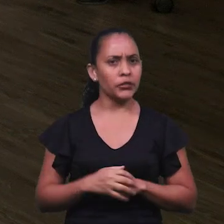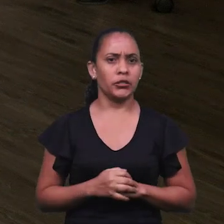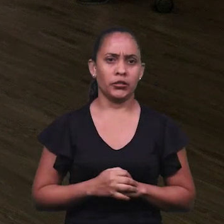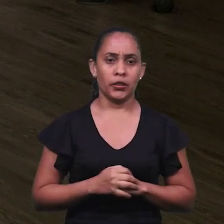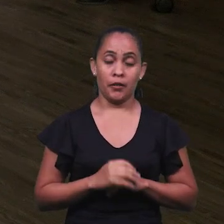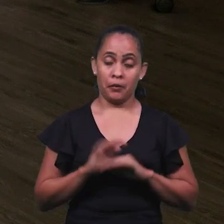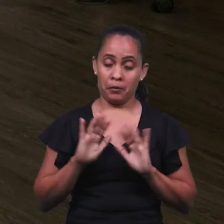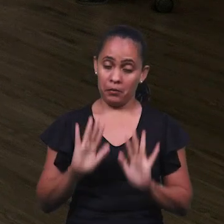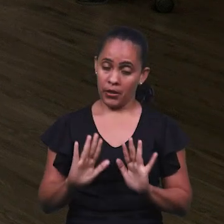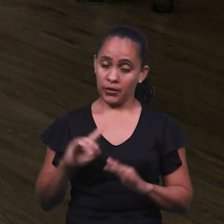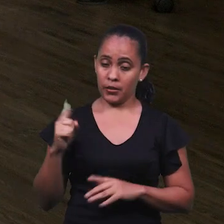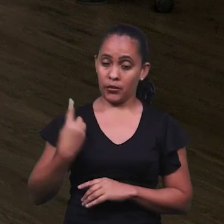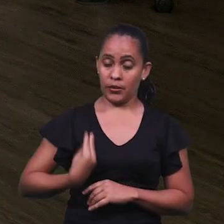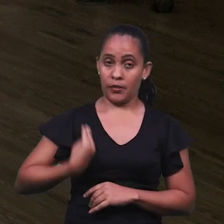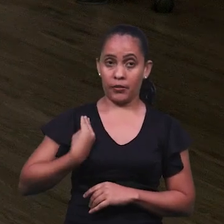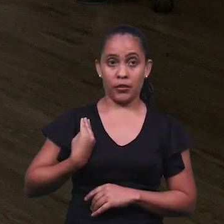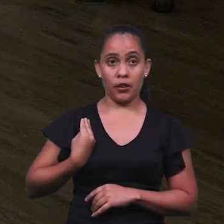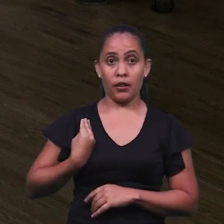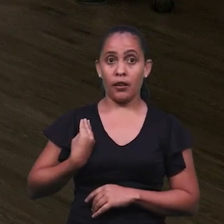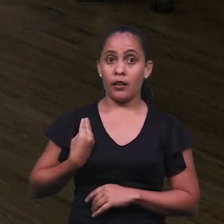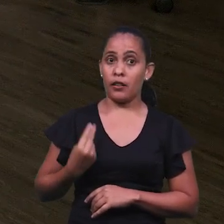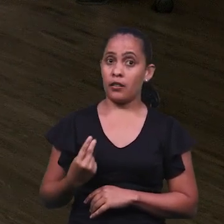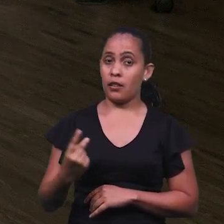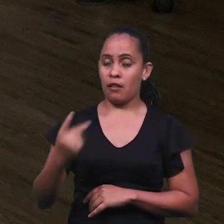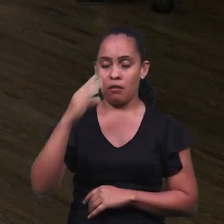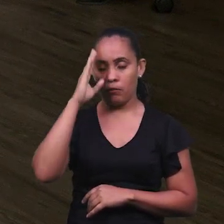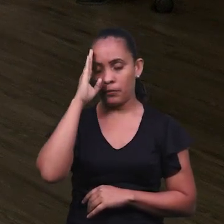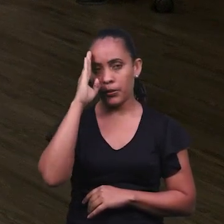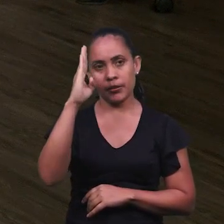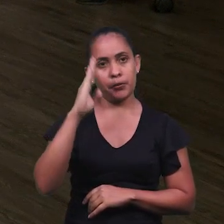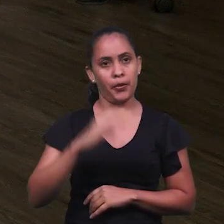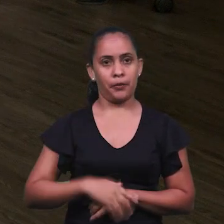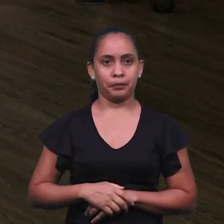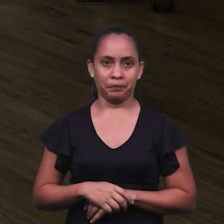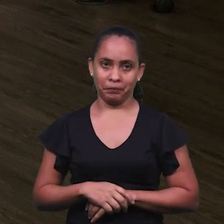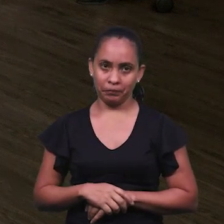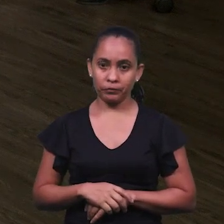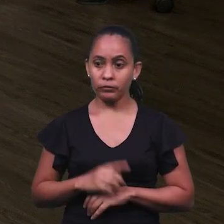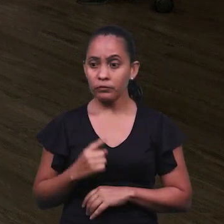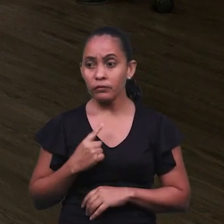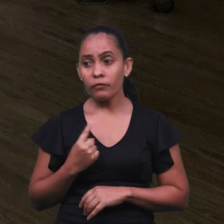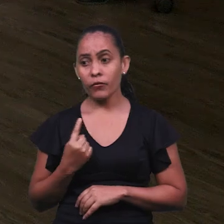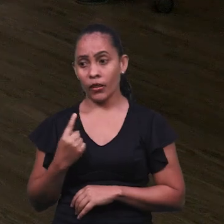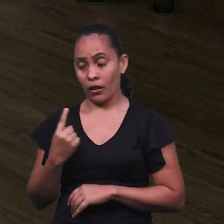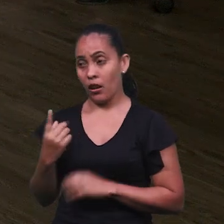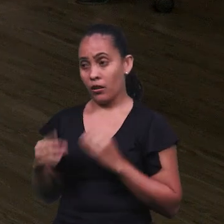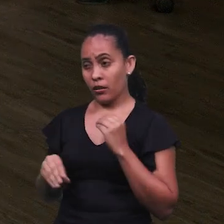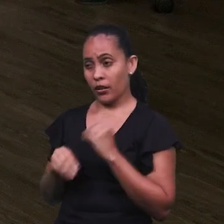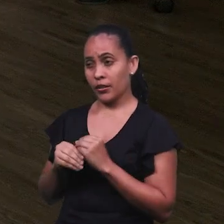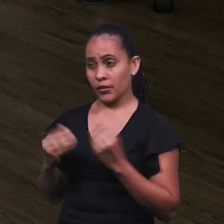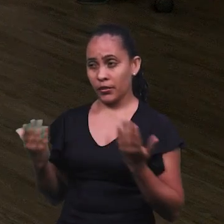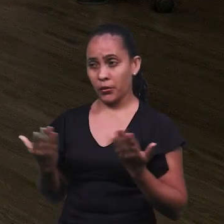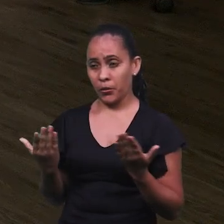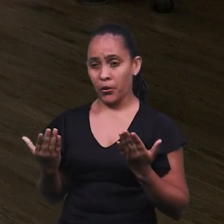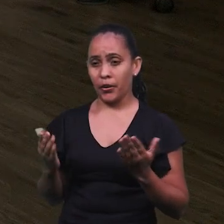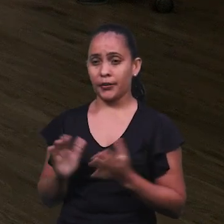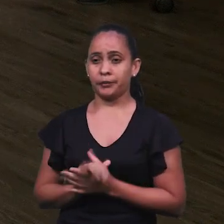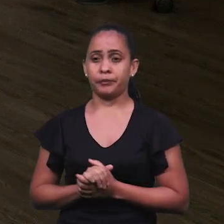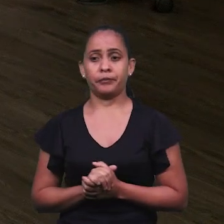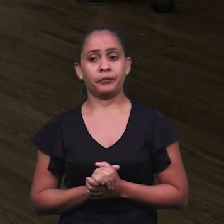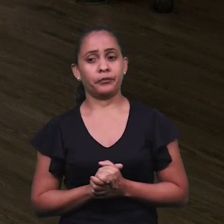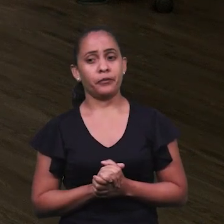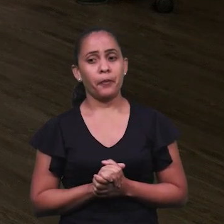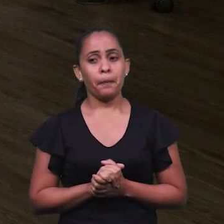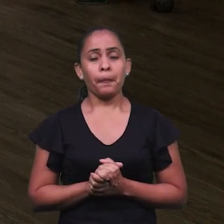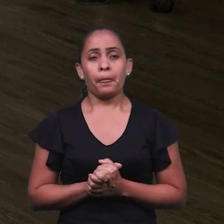sabendo que a nossa prosperidade principal é a eternidade. Glória a Jesus. Glória a Deus. Apenas eu acrescento um